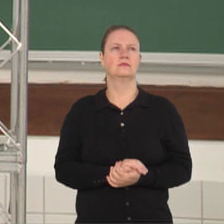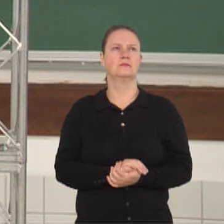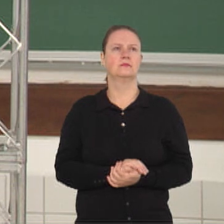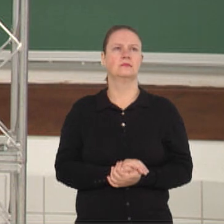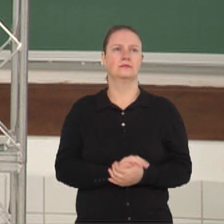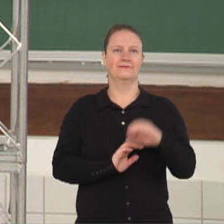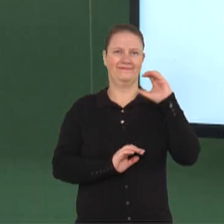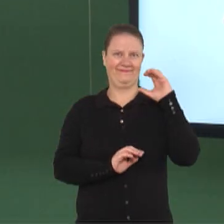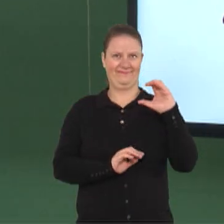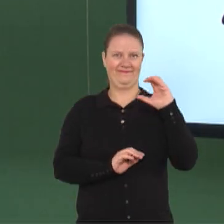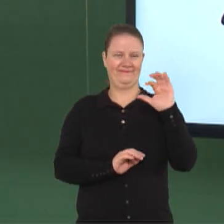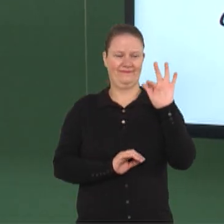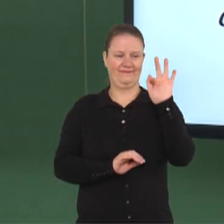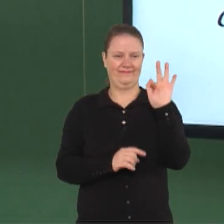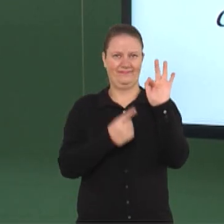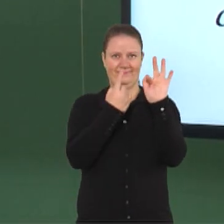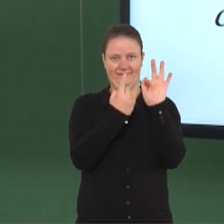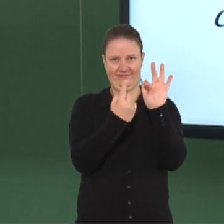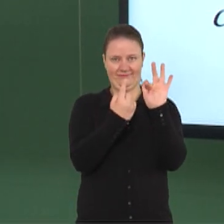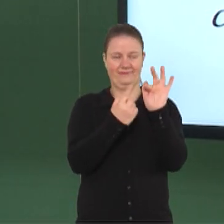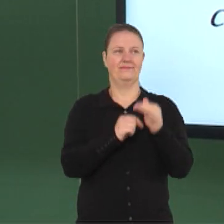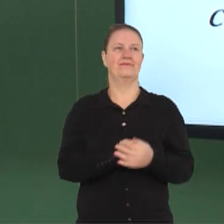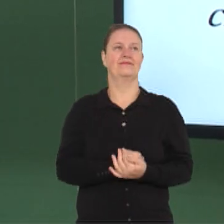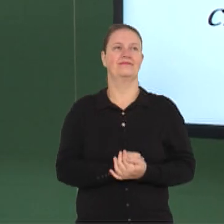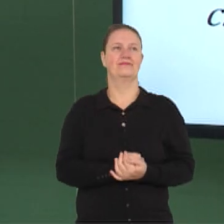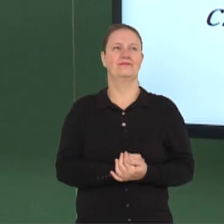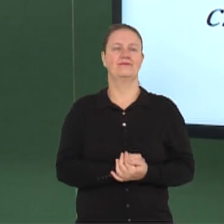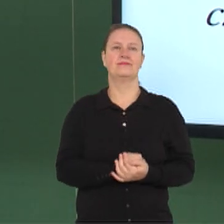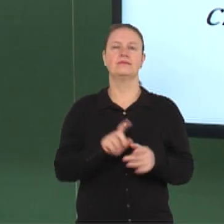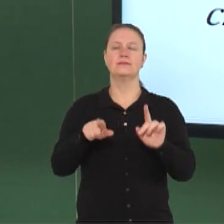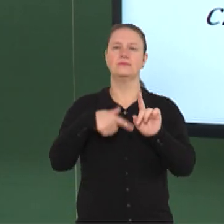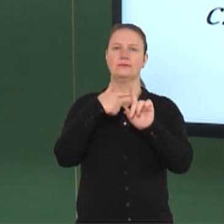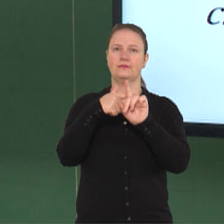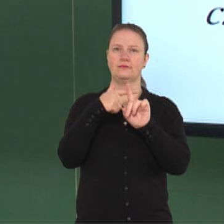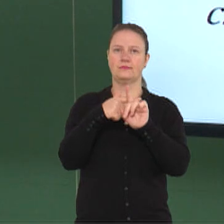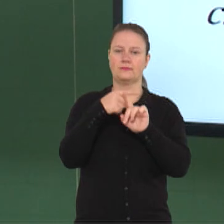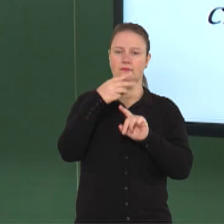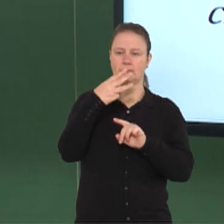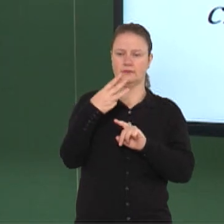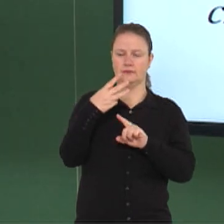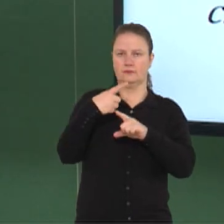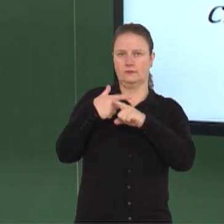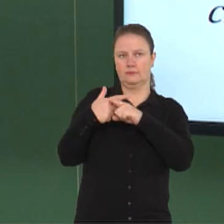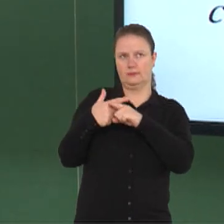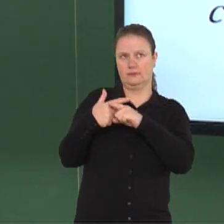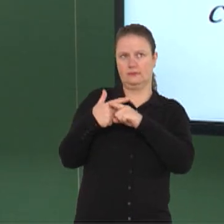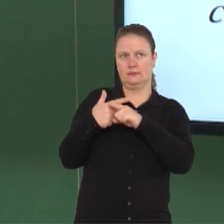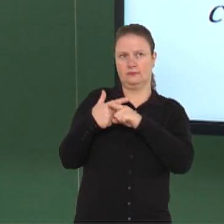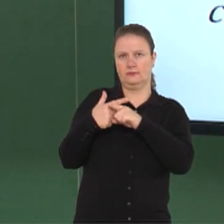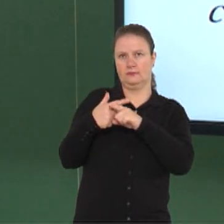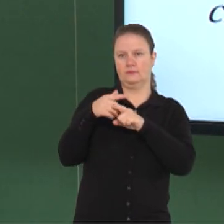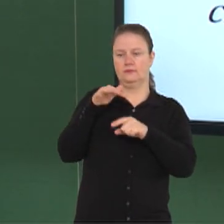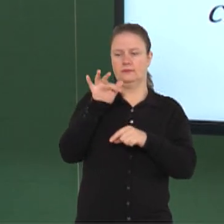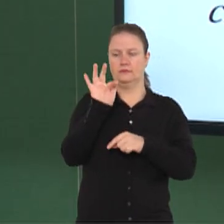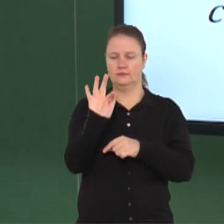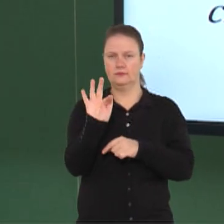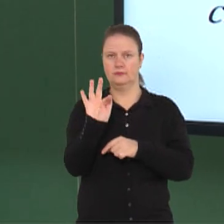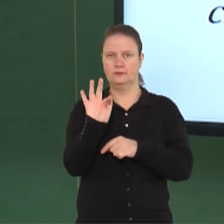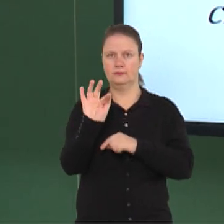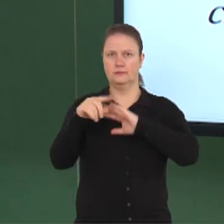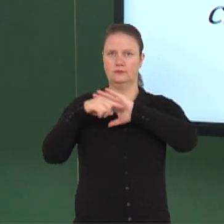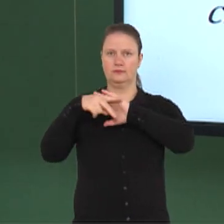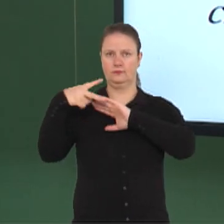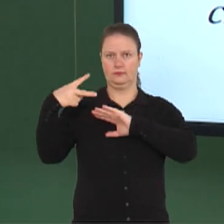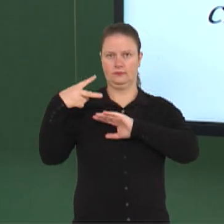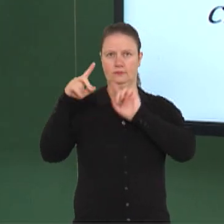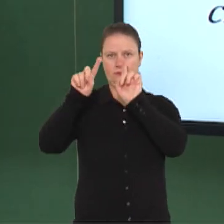letra C, f de 1 mais 3 vezes f de menos 2.